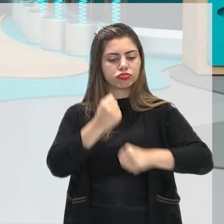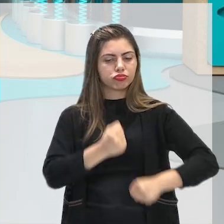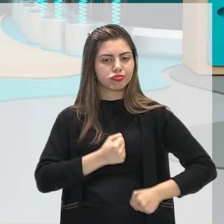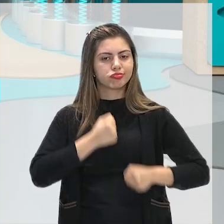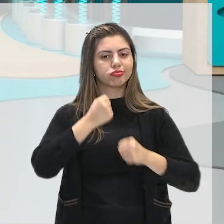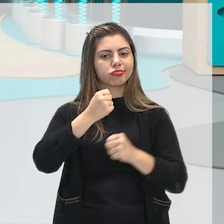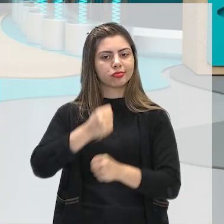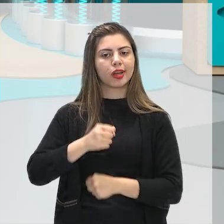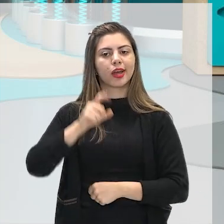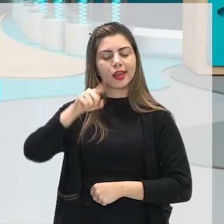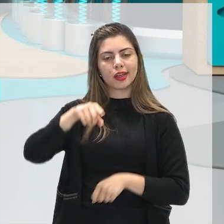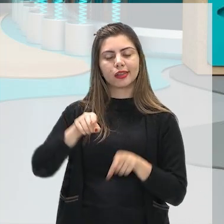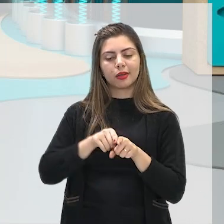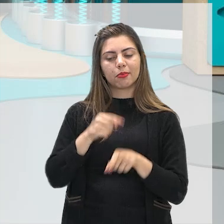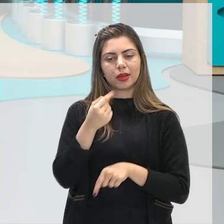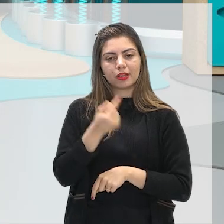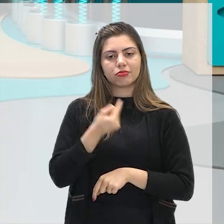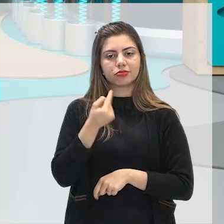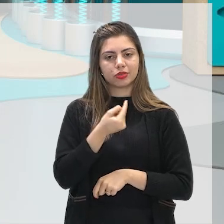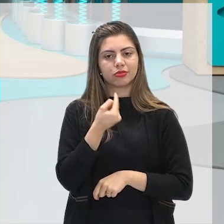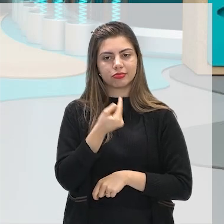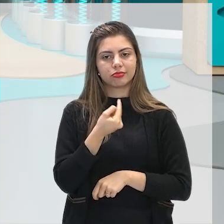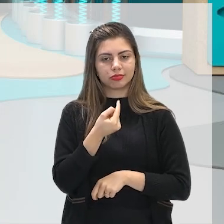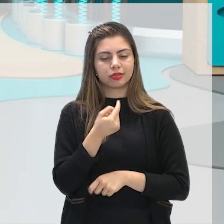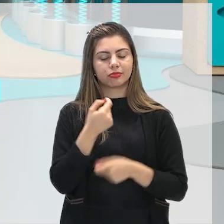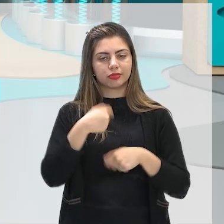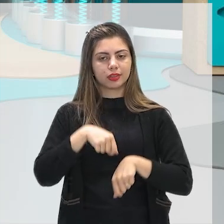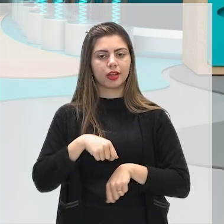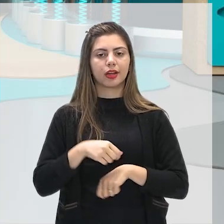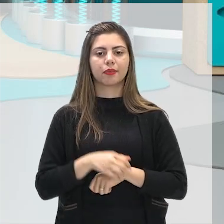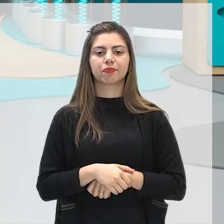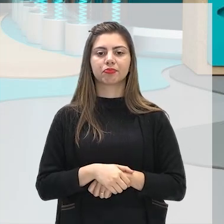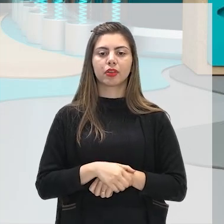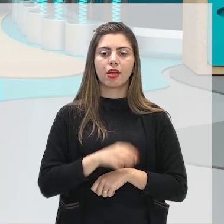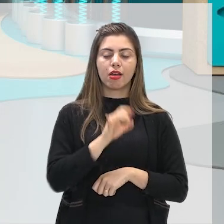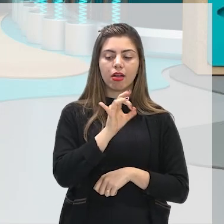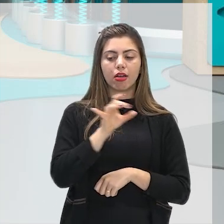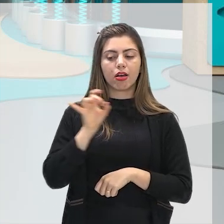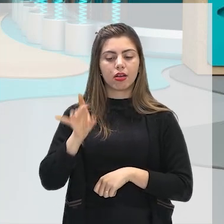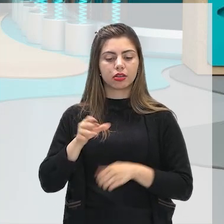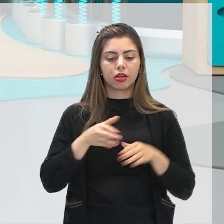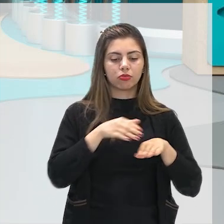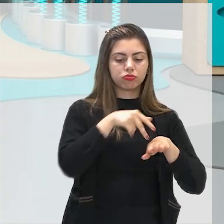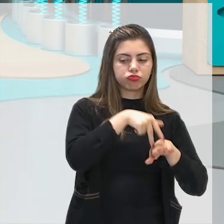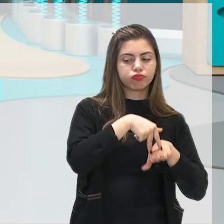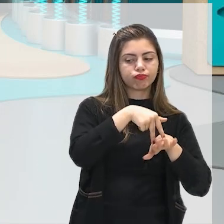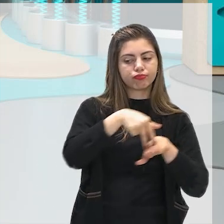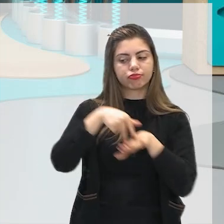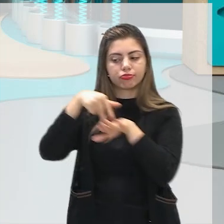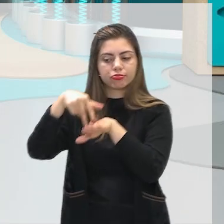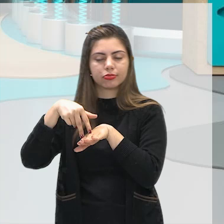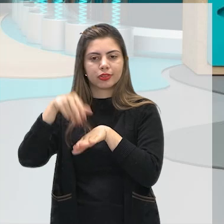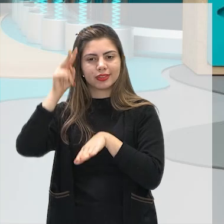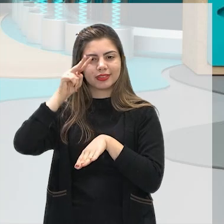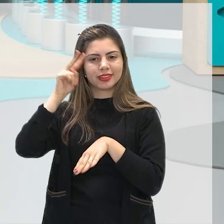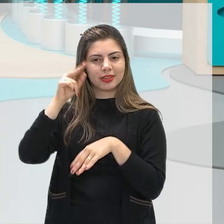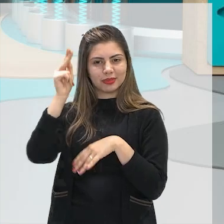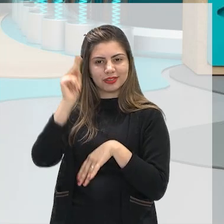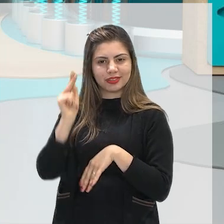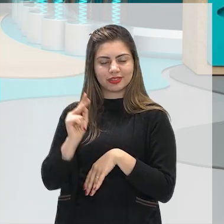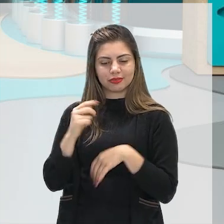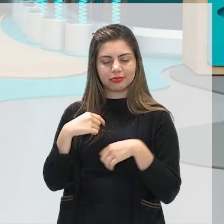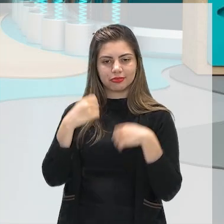de forma individual, cada um no seu quadrado, cada um na sua prancha. Aí vocês lembram da historinha que eu contei?